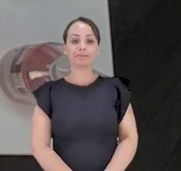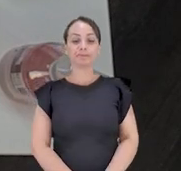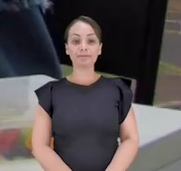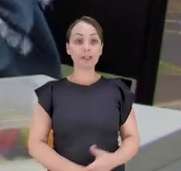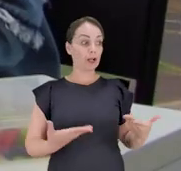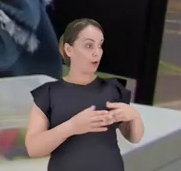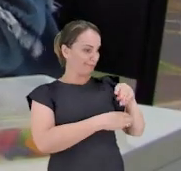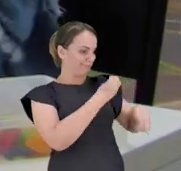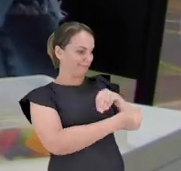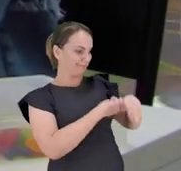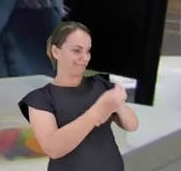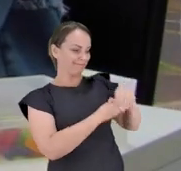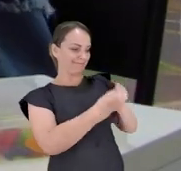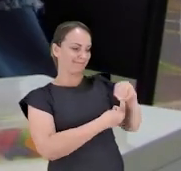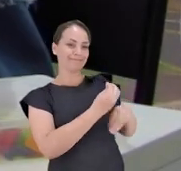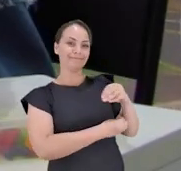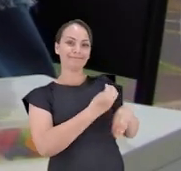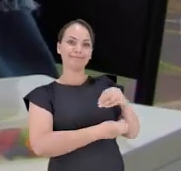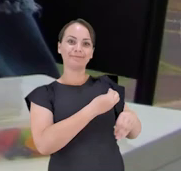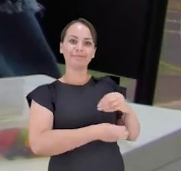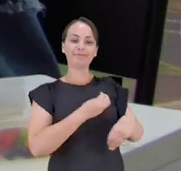Vamos misturar agora? Vamos.